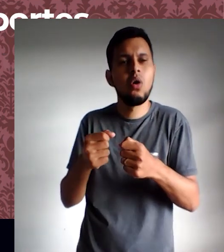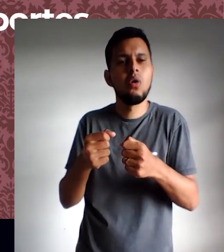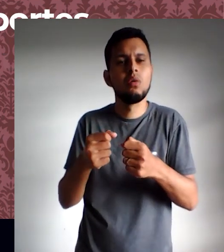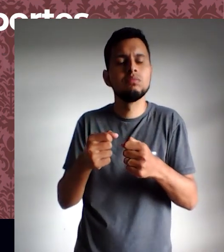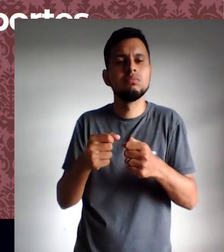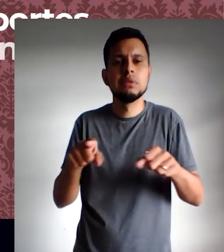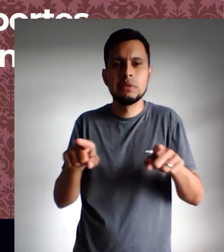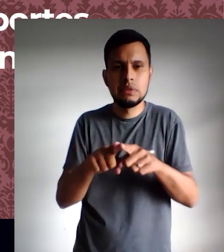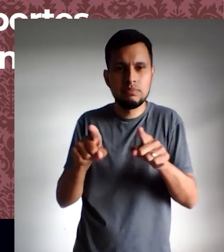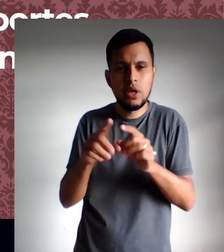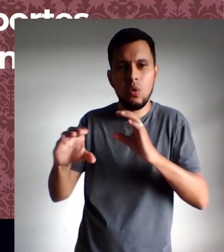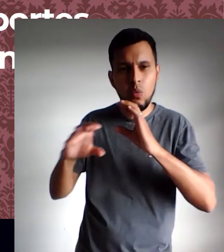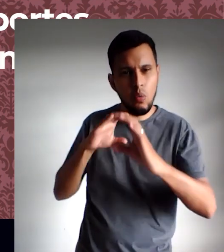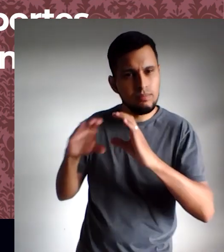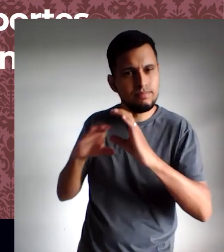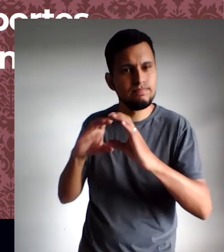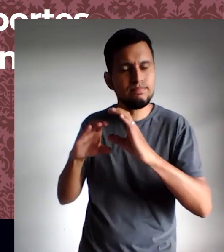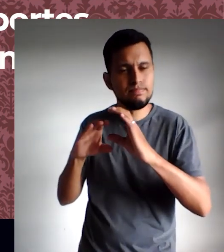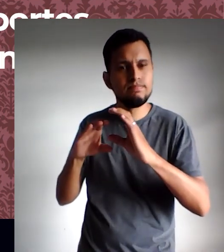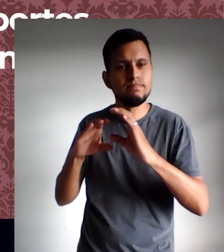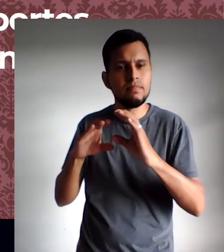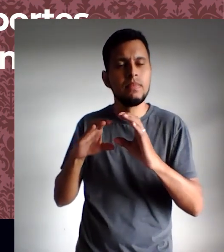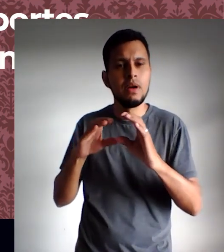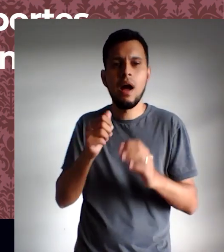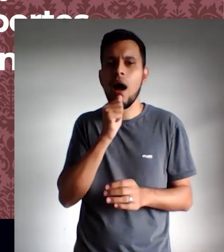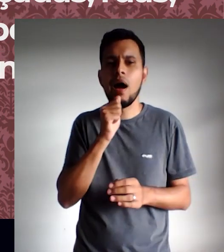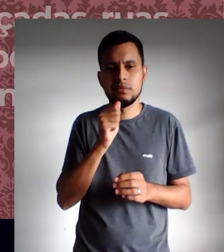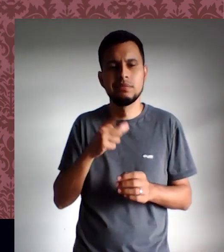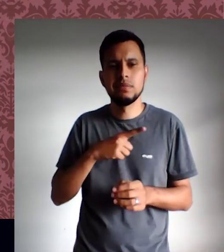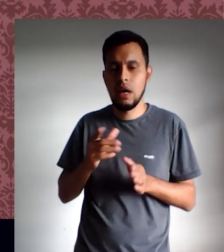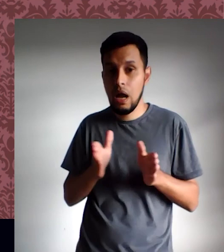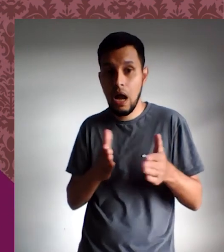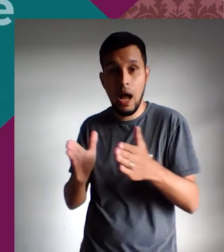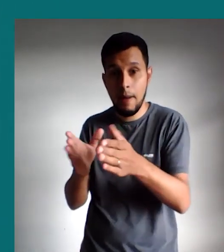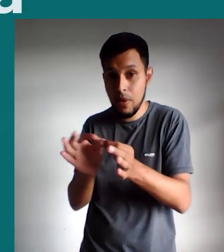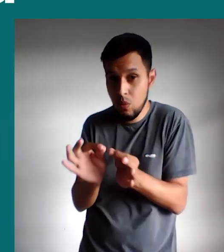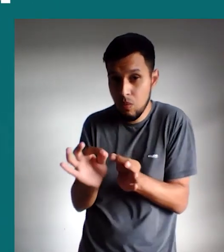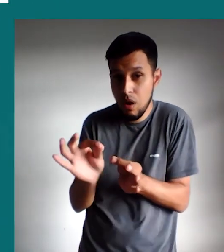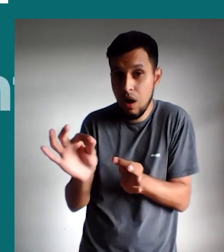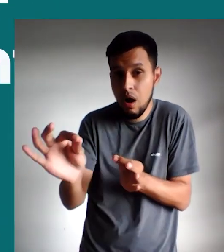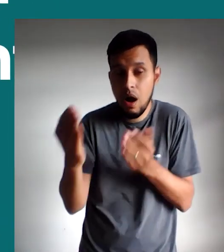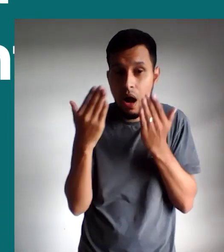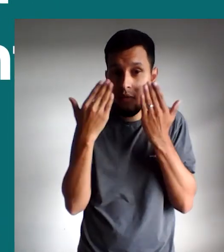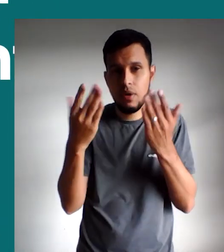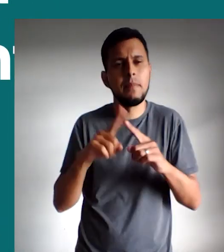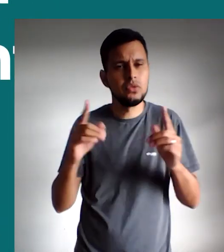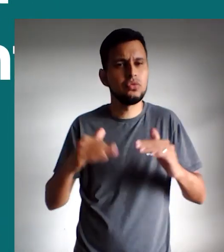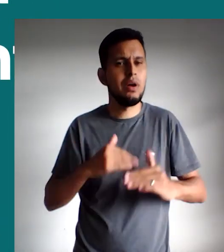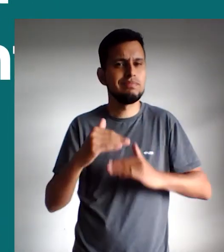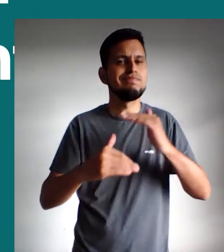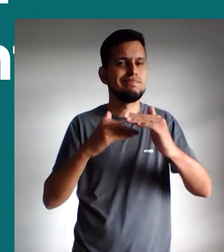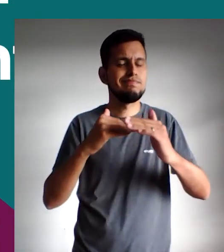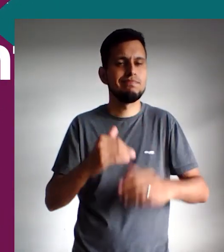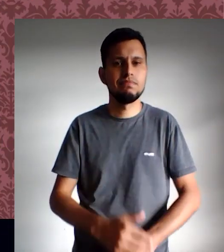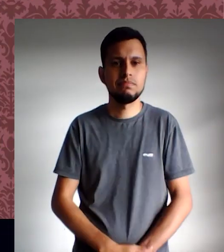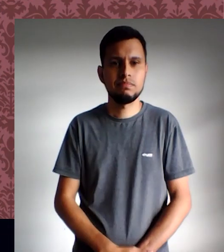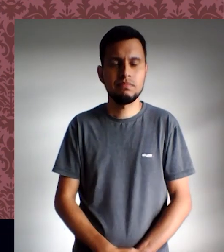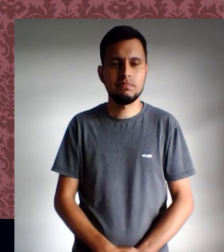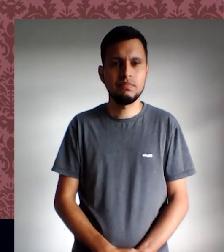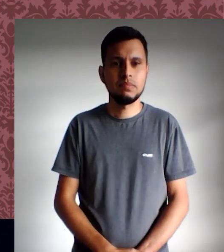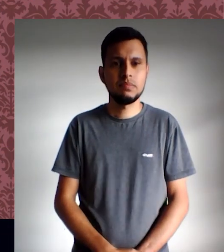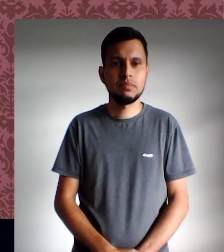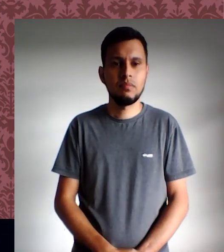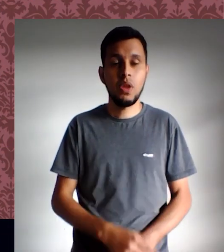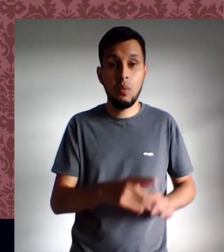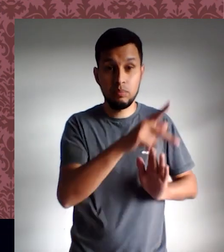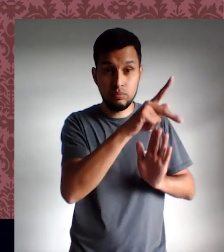públicos, para a comunicação. A gente ainda tem um caminho muito grande pela frente, mas a gente já evoluiu bastante. Grande parte dos